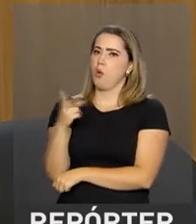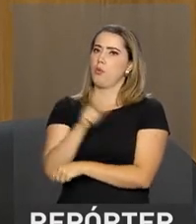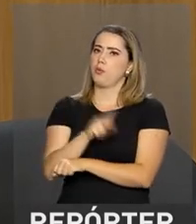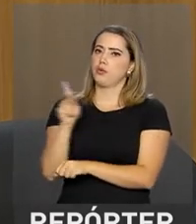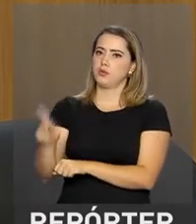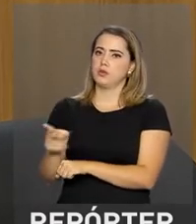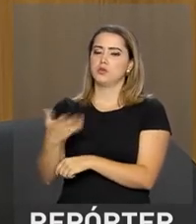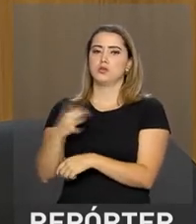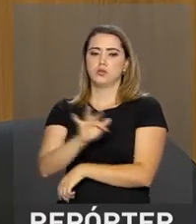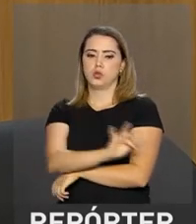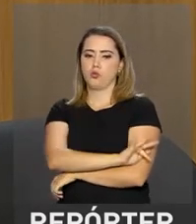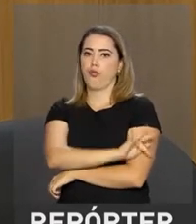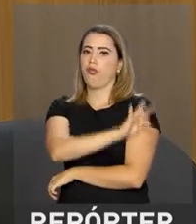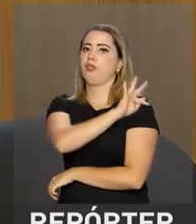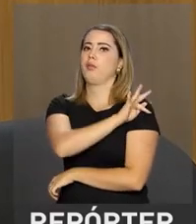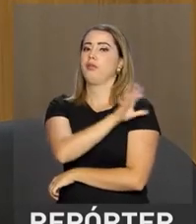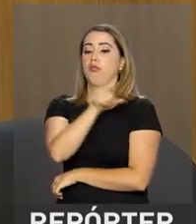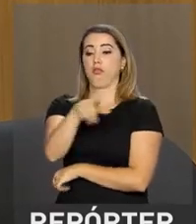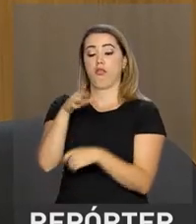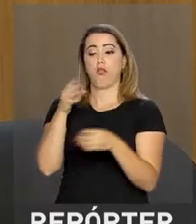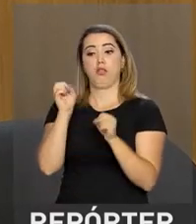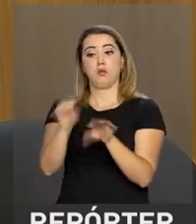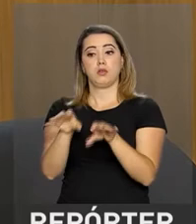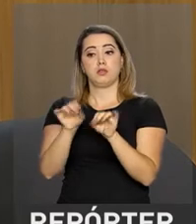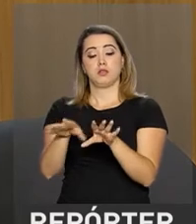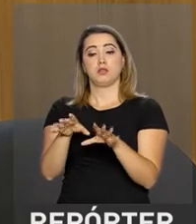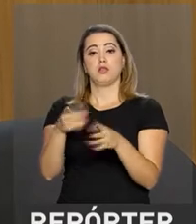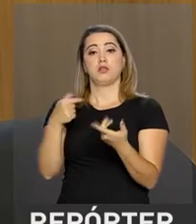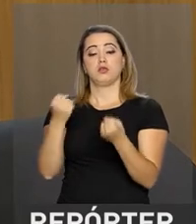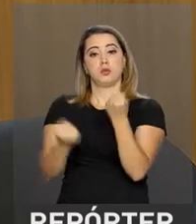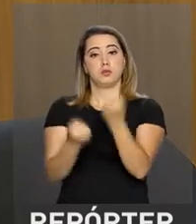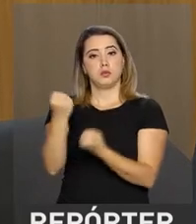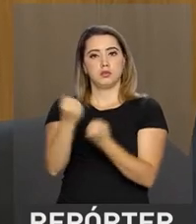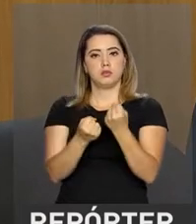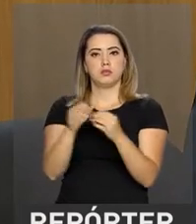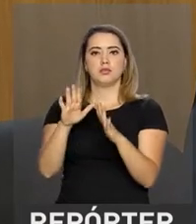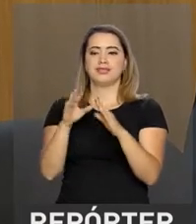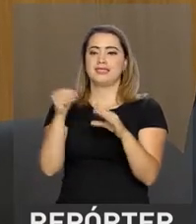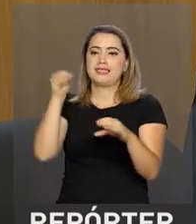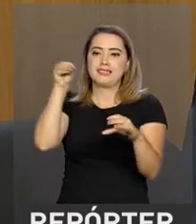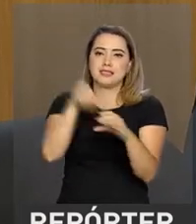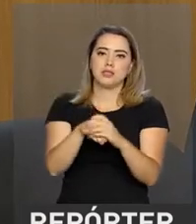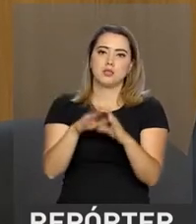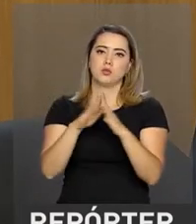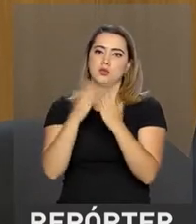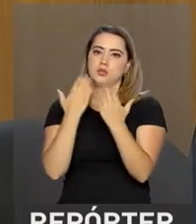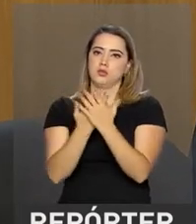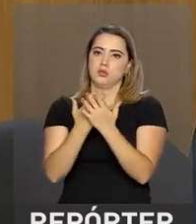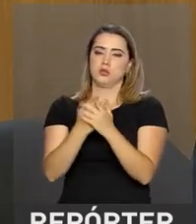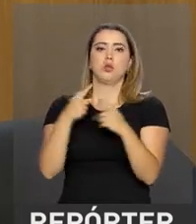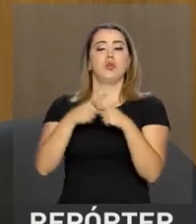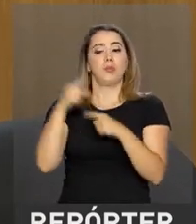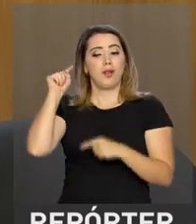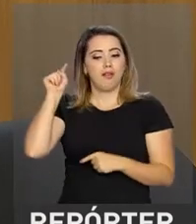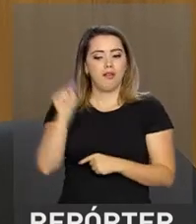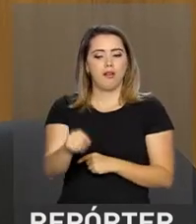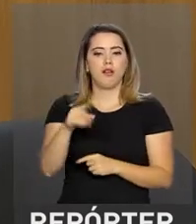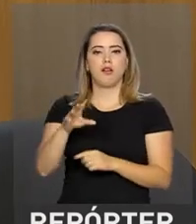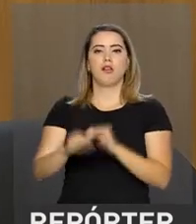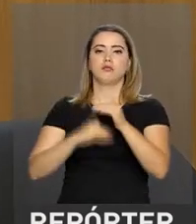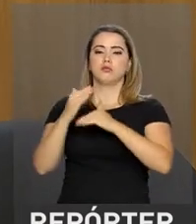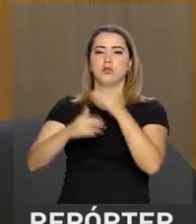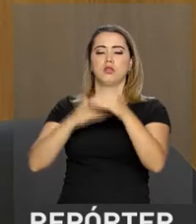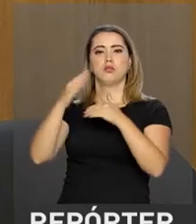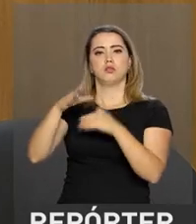a tratar sobre trânsito nas escolas uma vez que é nas escolas que se forma